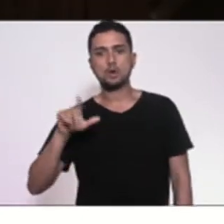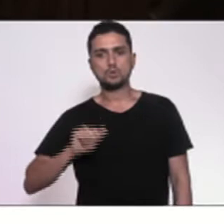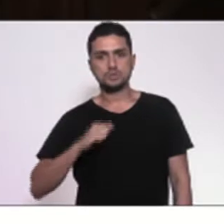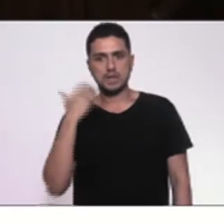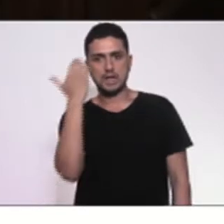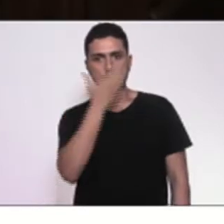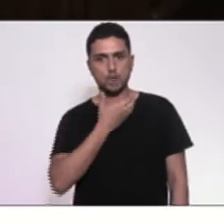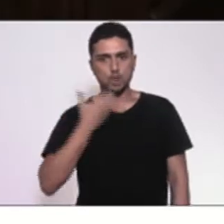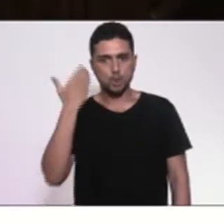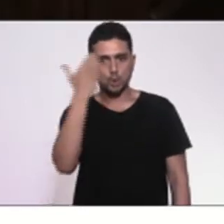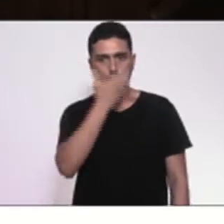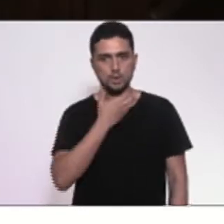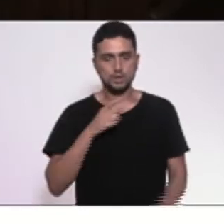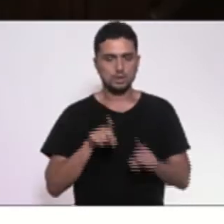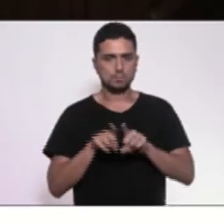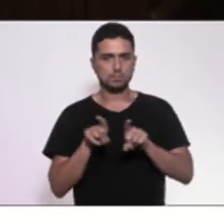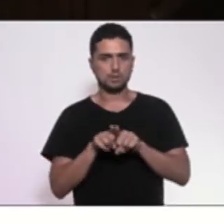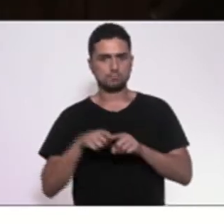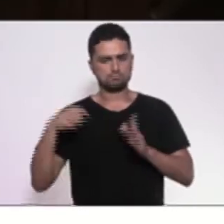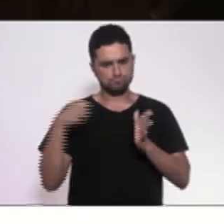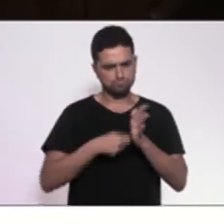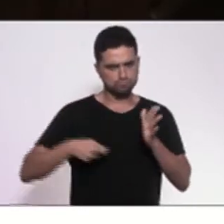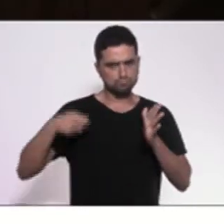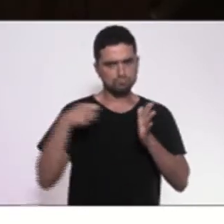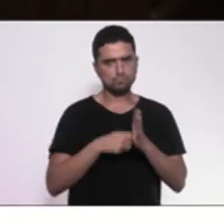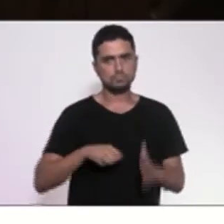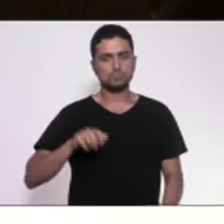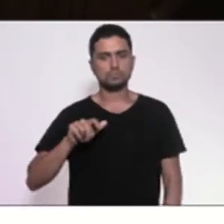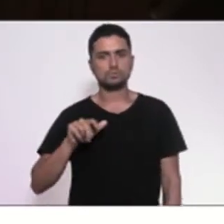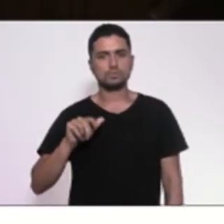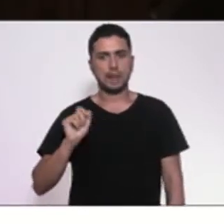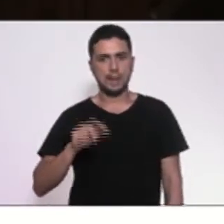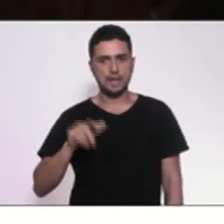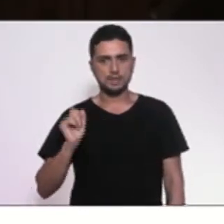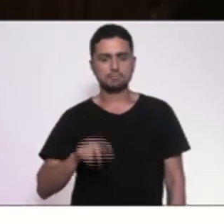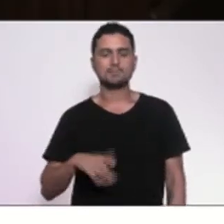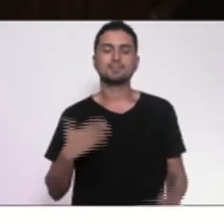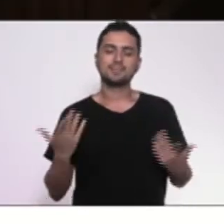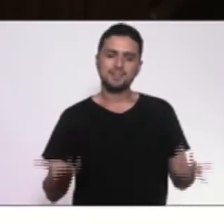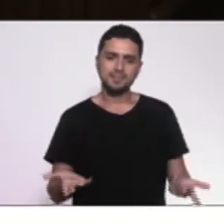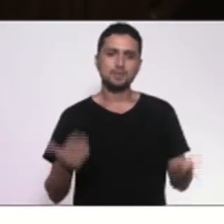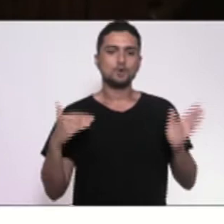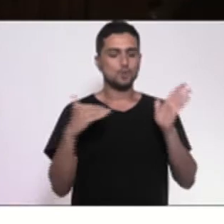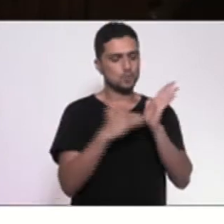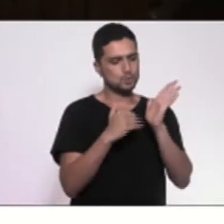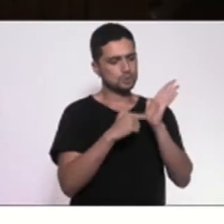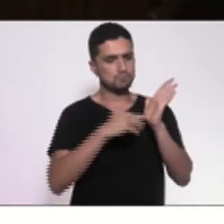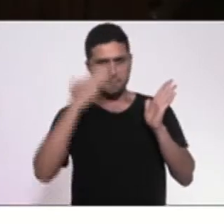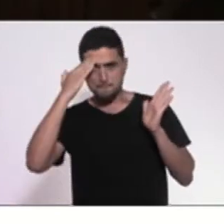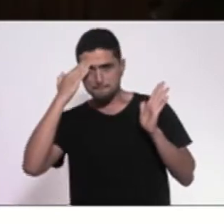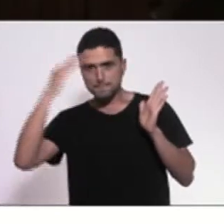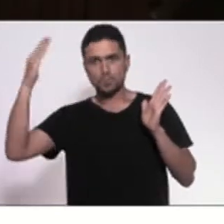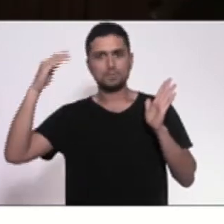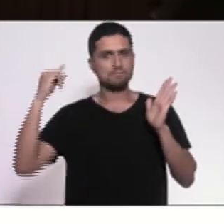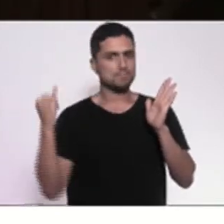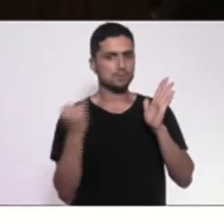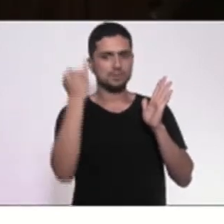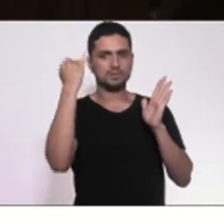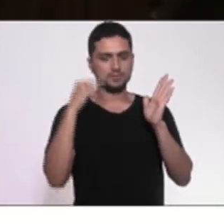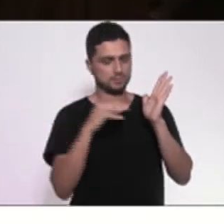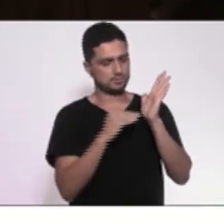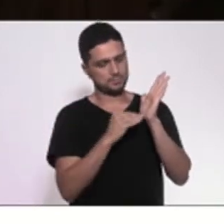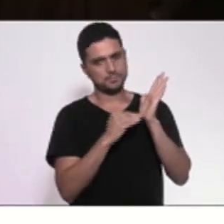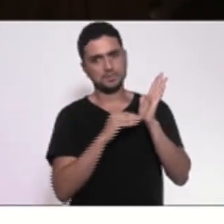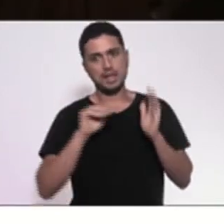ativista lésbica. E aí, finalmente, mas não menos importante, Alice Guedes, moradora e uma